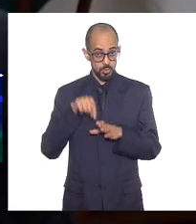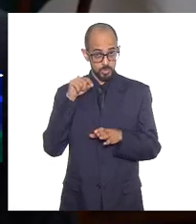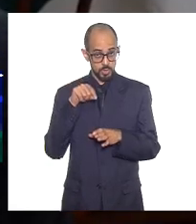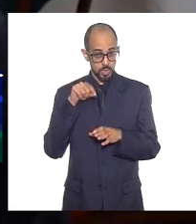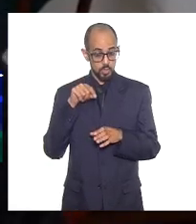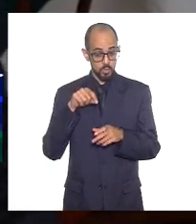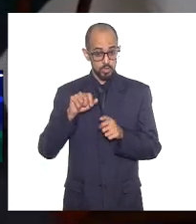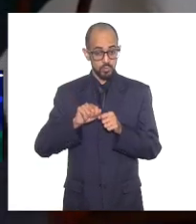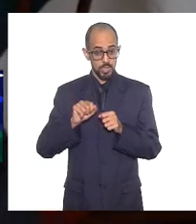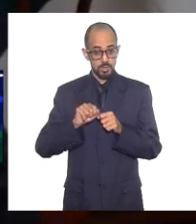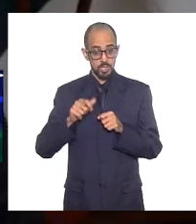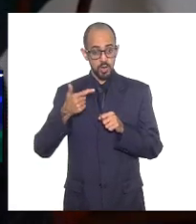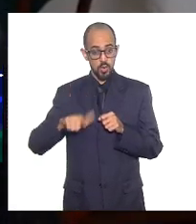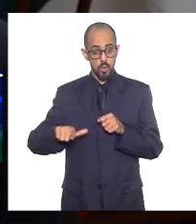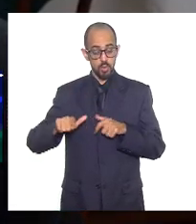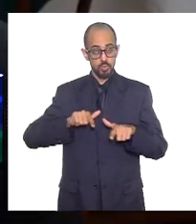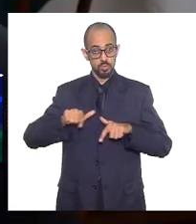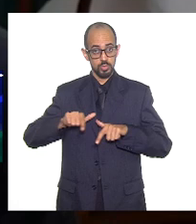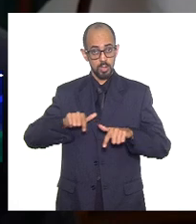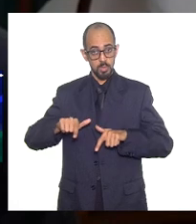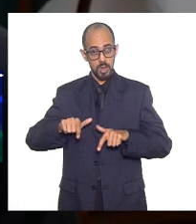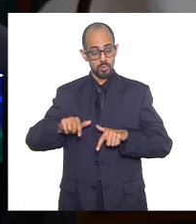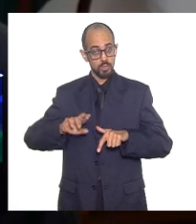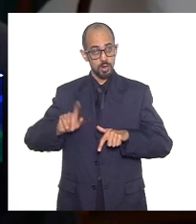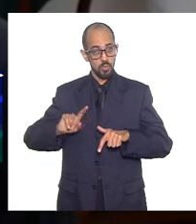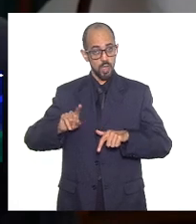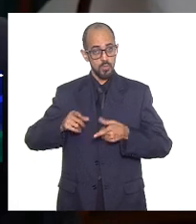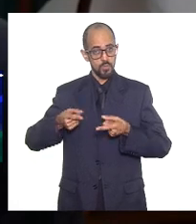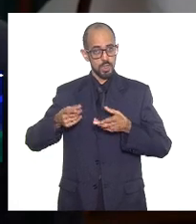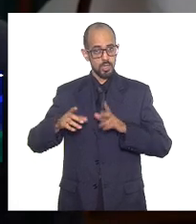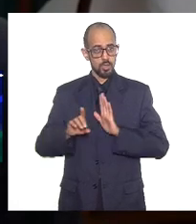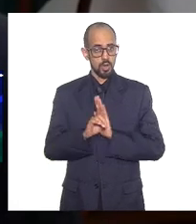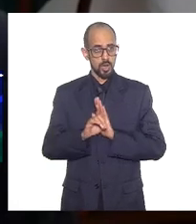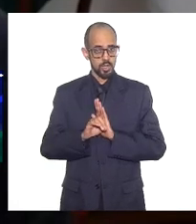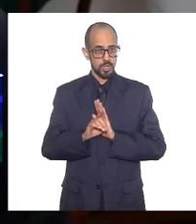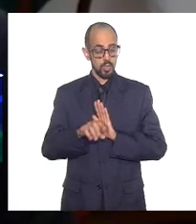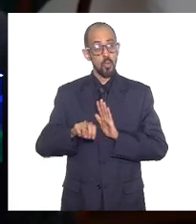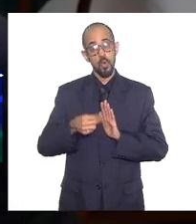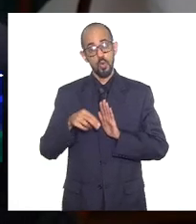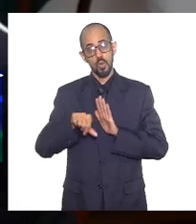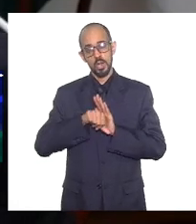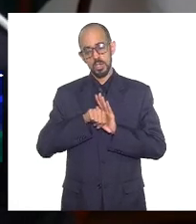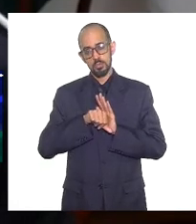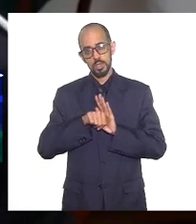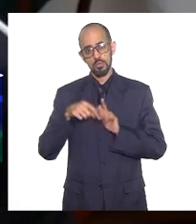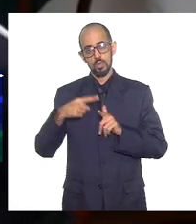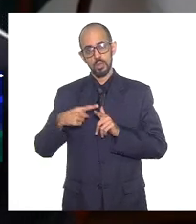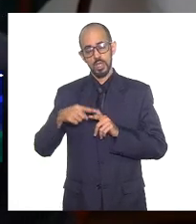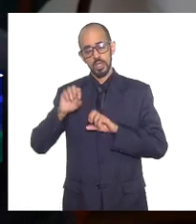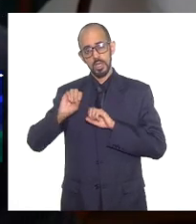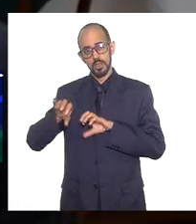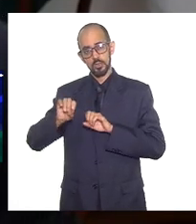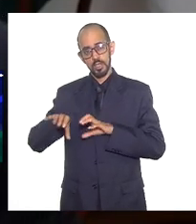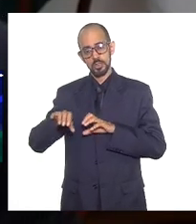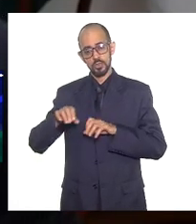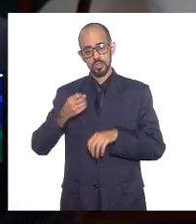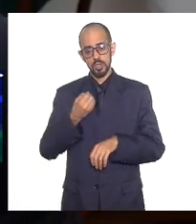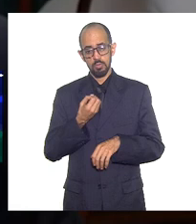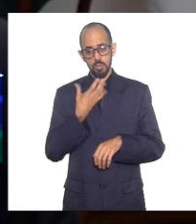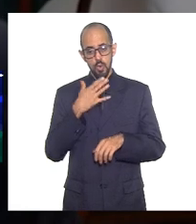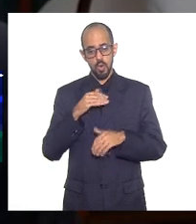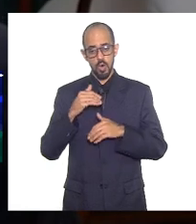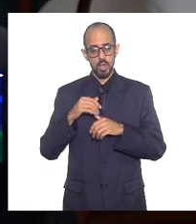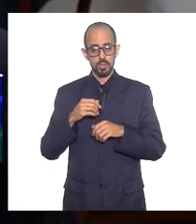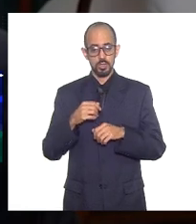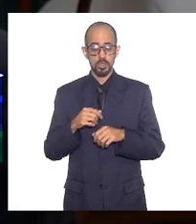outras atividades que não seja entrar no mundo do crime. Que a educação, de fato, seja boa, seja eficiente